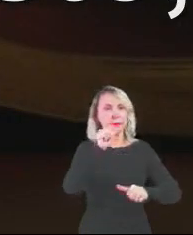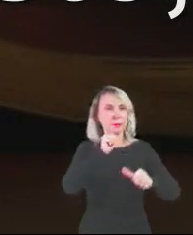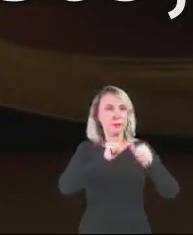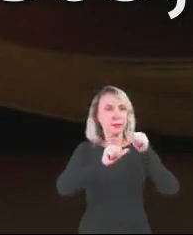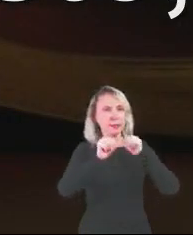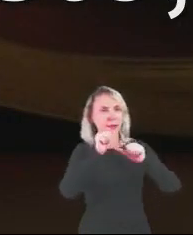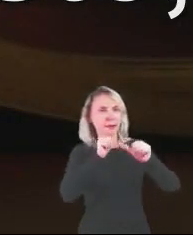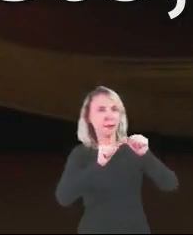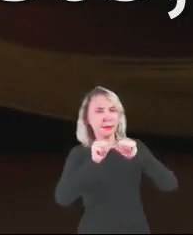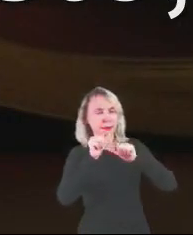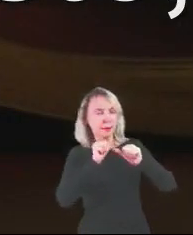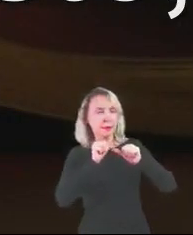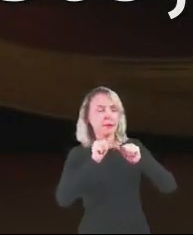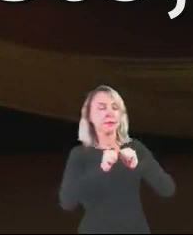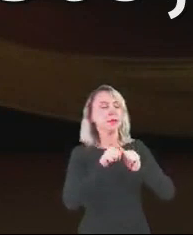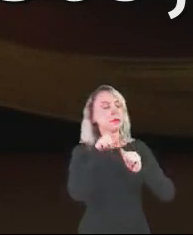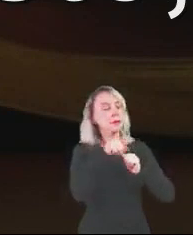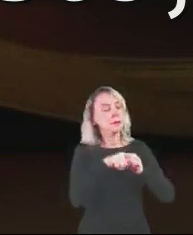Chorai,